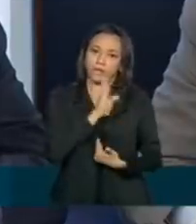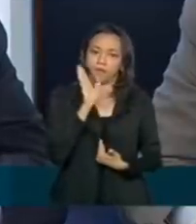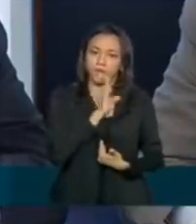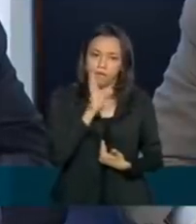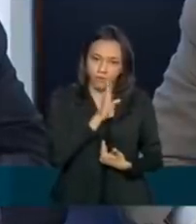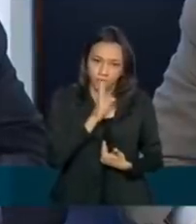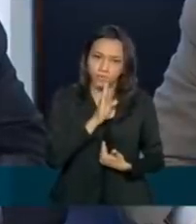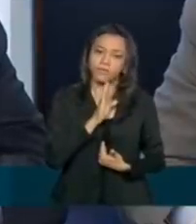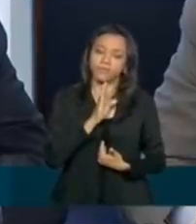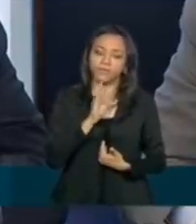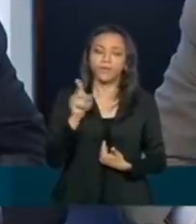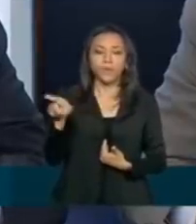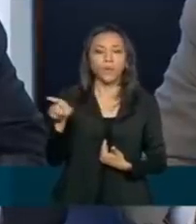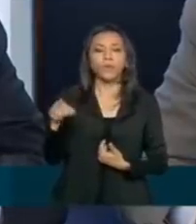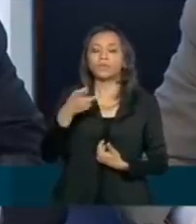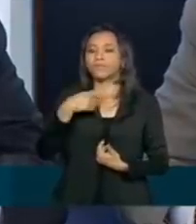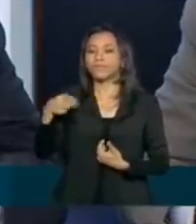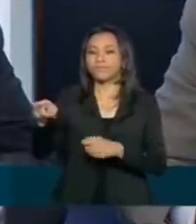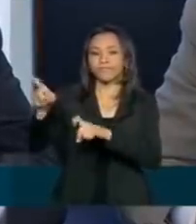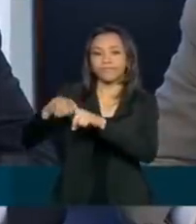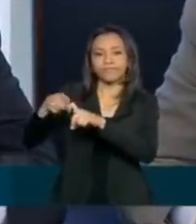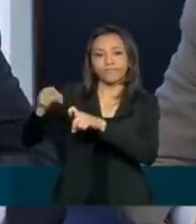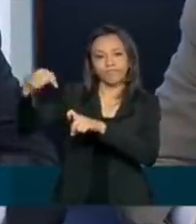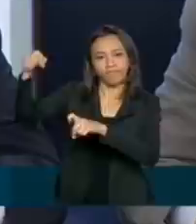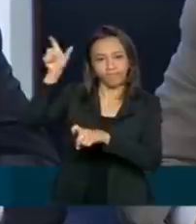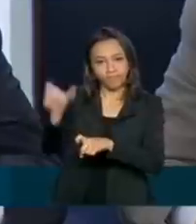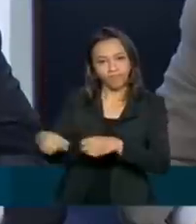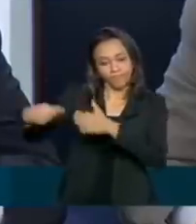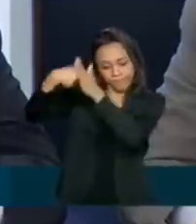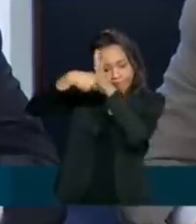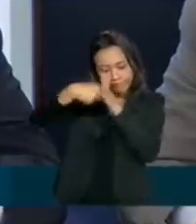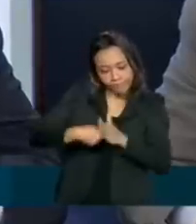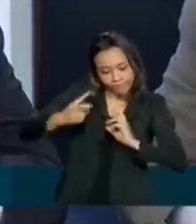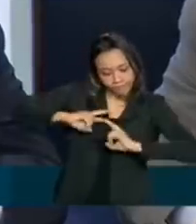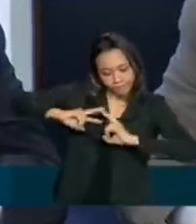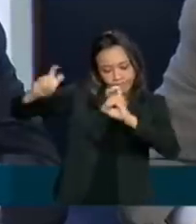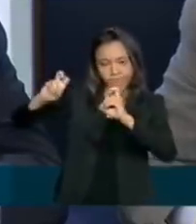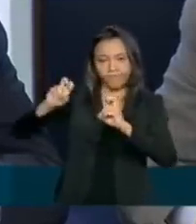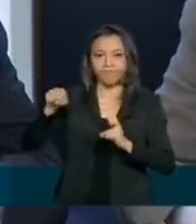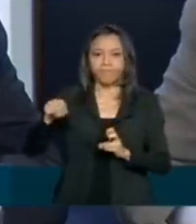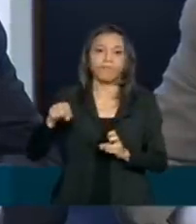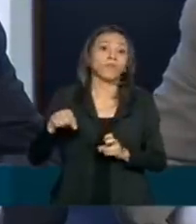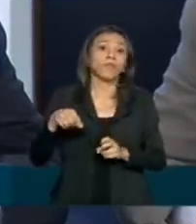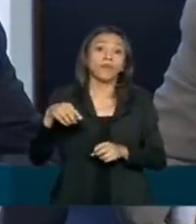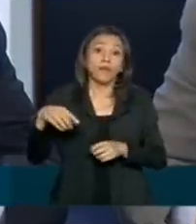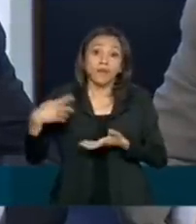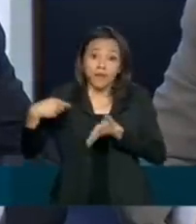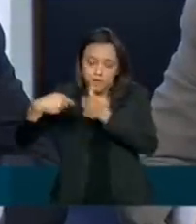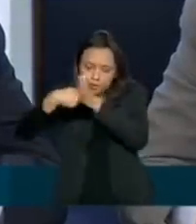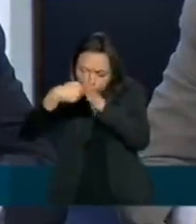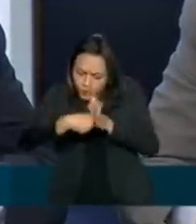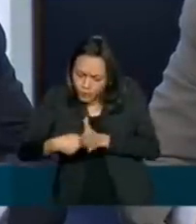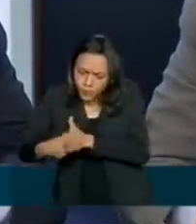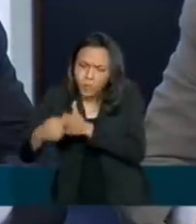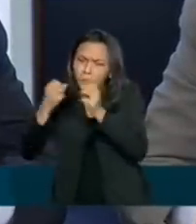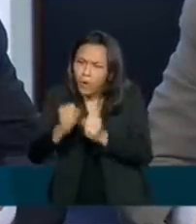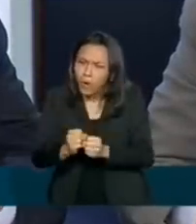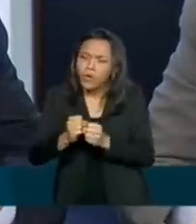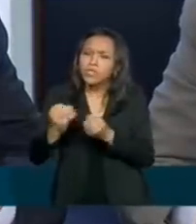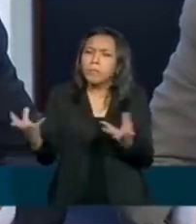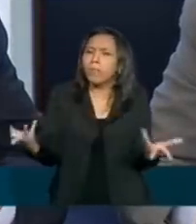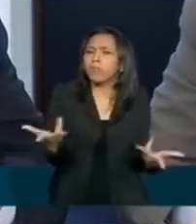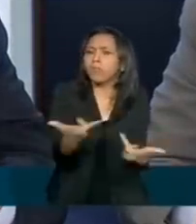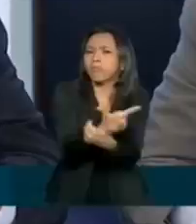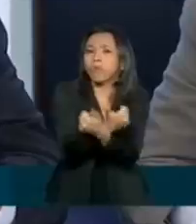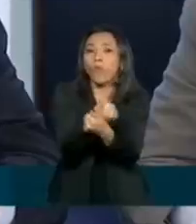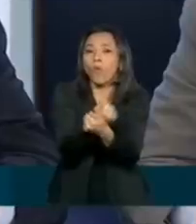com o diagnóstico clínico. O diagnóstico clínico ele pode ser aprimorado, detalhado, com uma tomografia